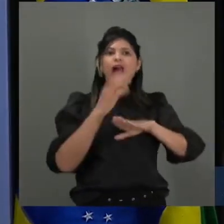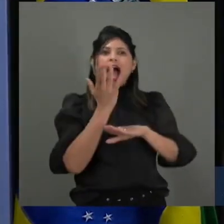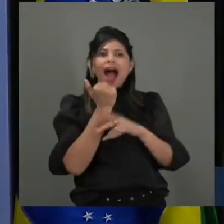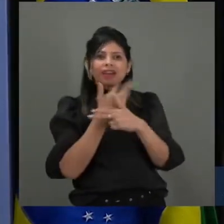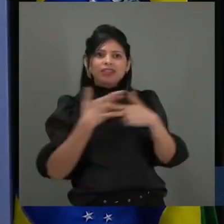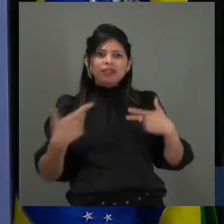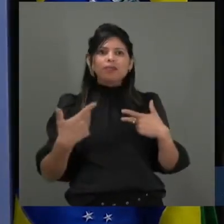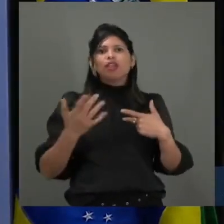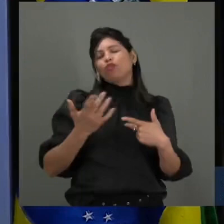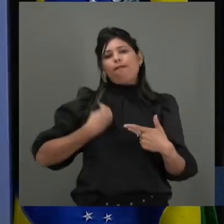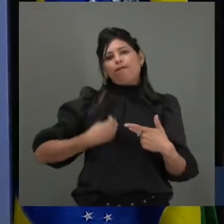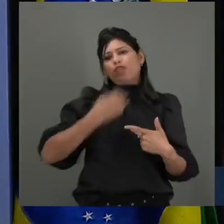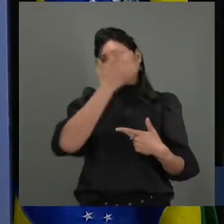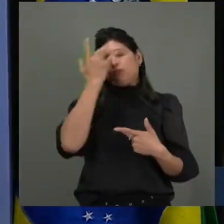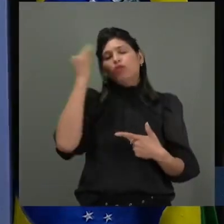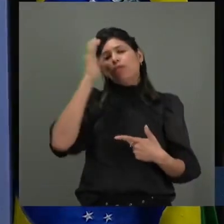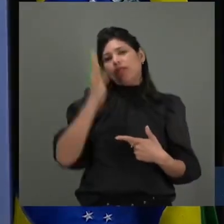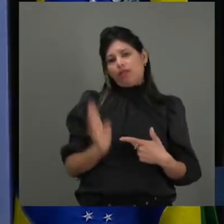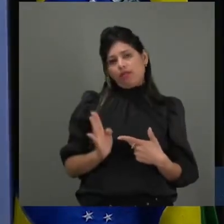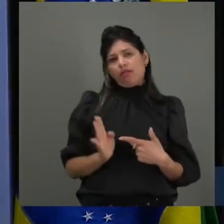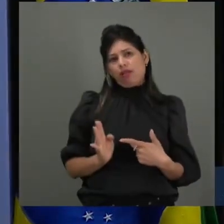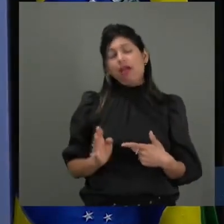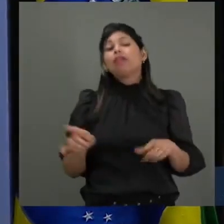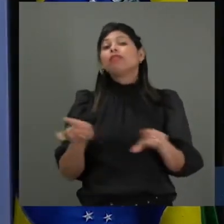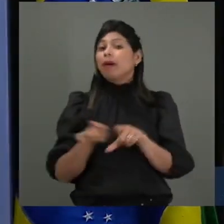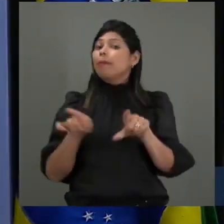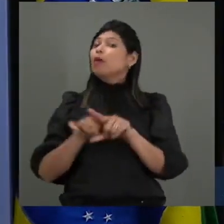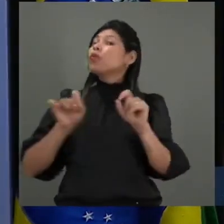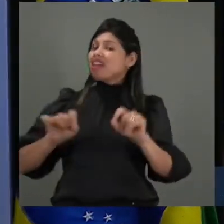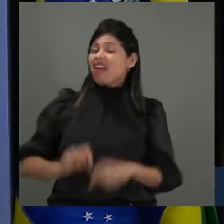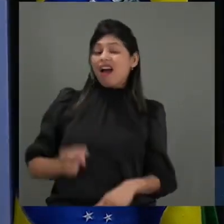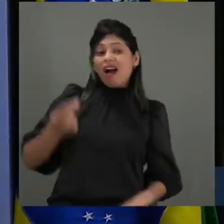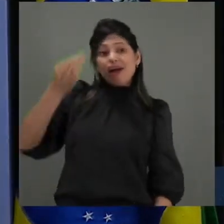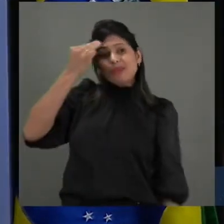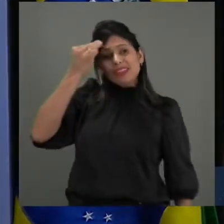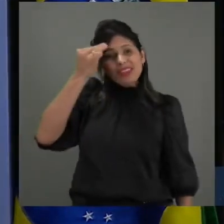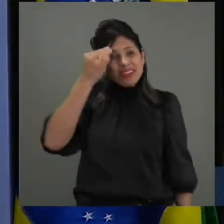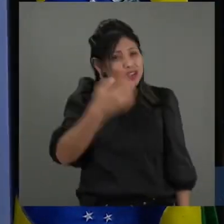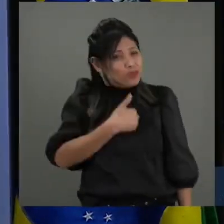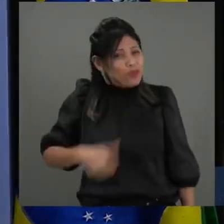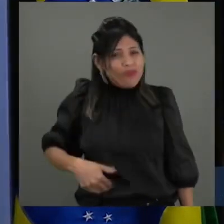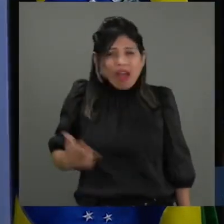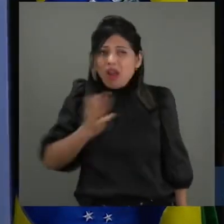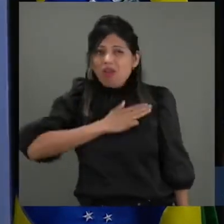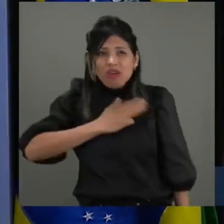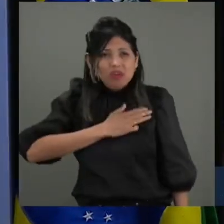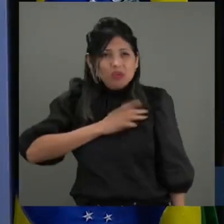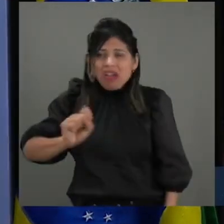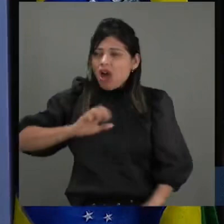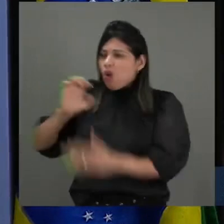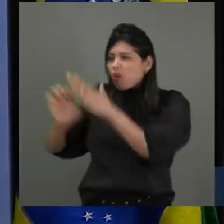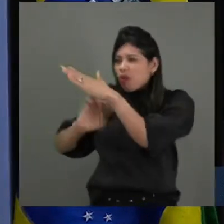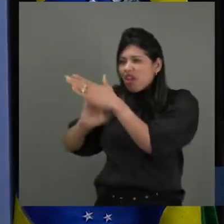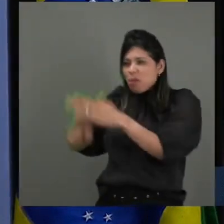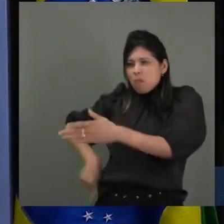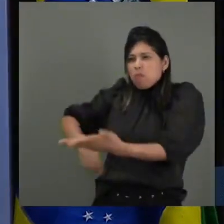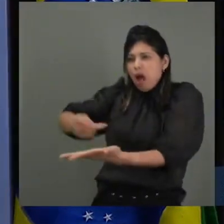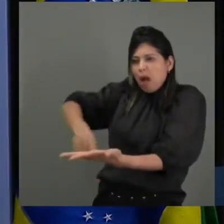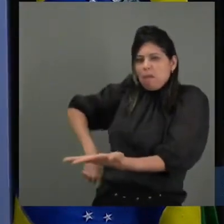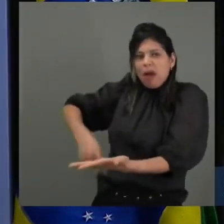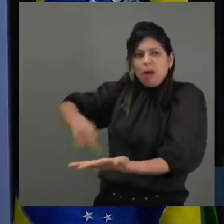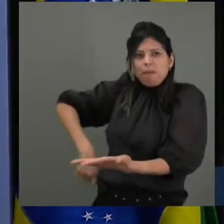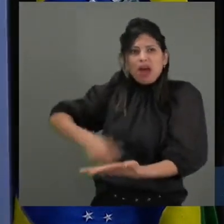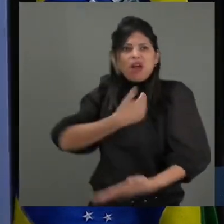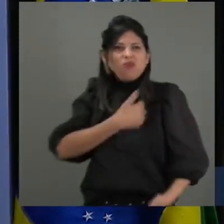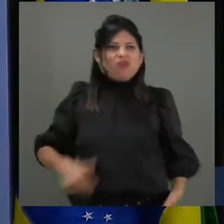majoritariamente rodoviária. A mentalidade do governo Lula é: o empresário paga e o governo gasta. Só que no meio